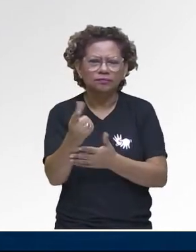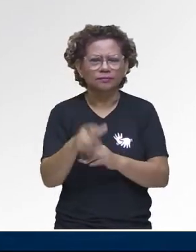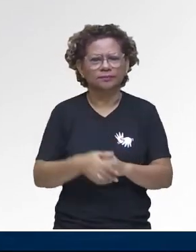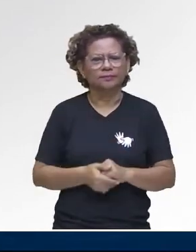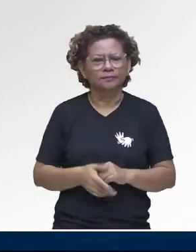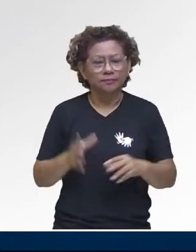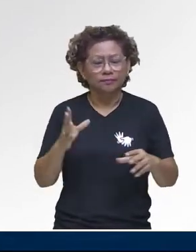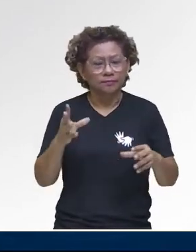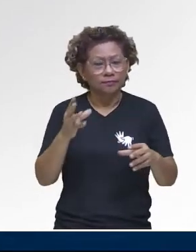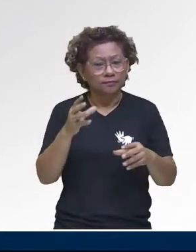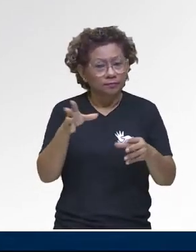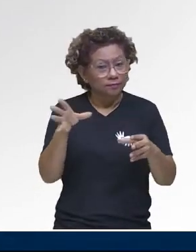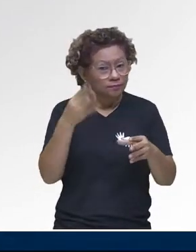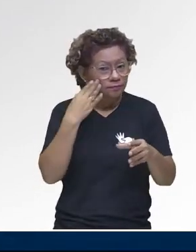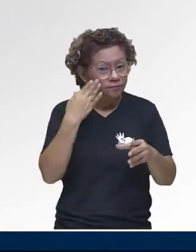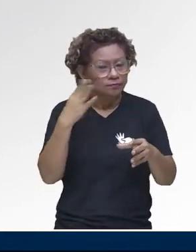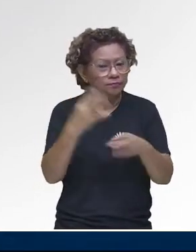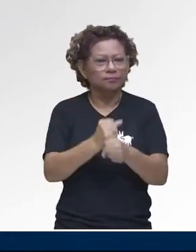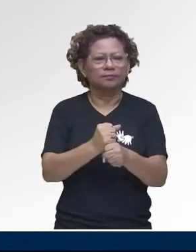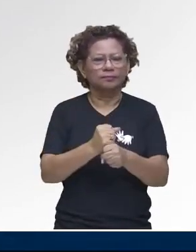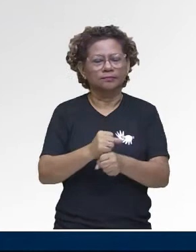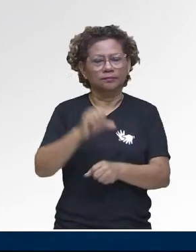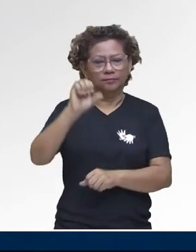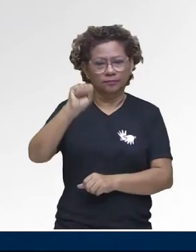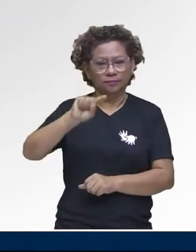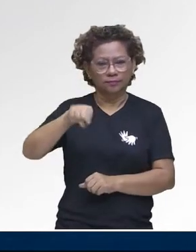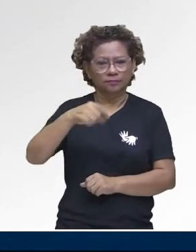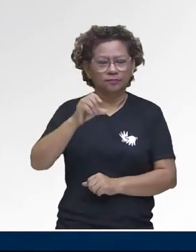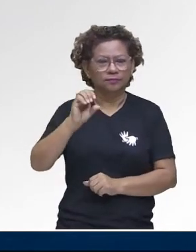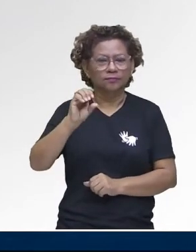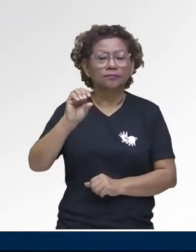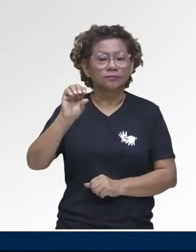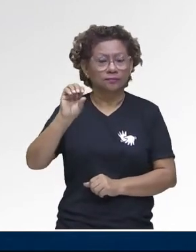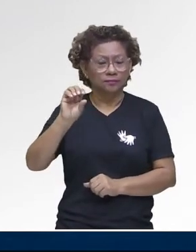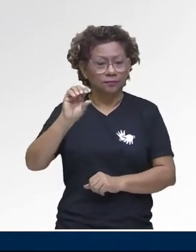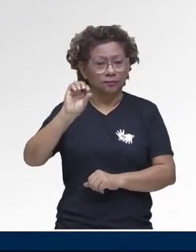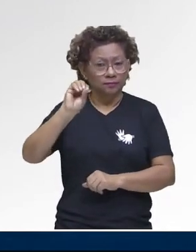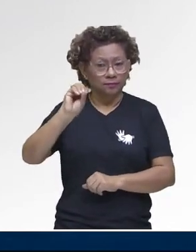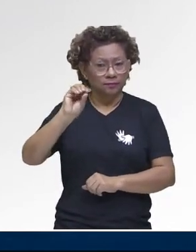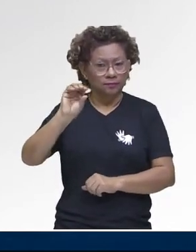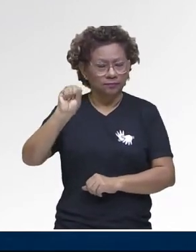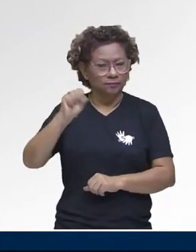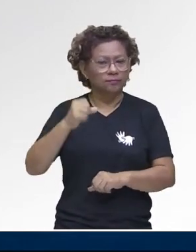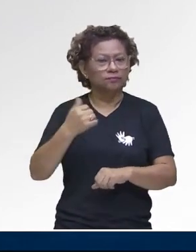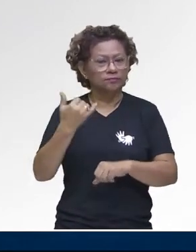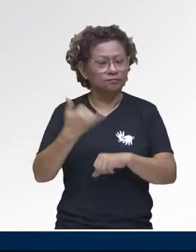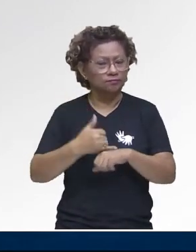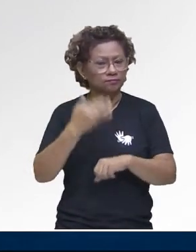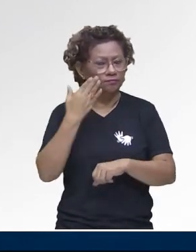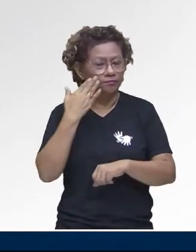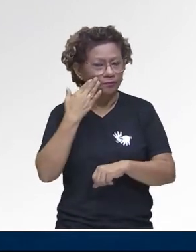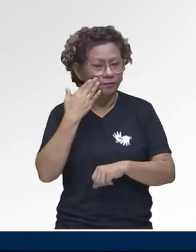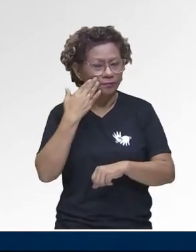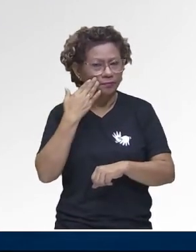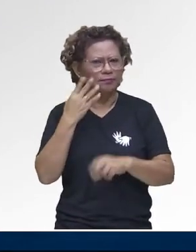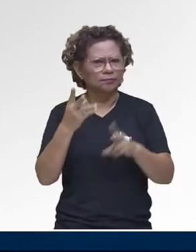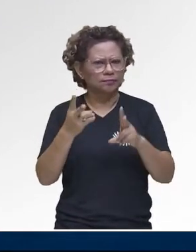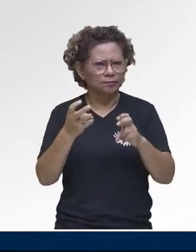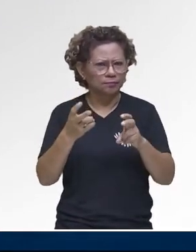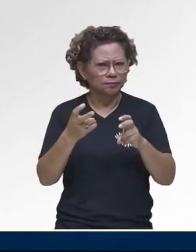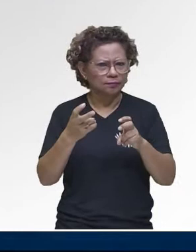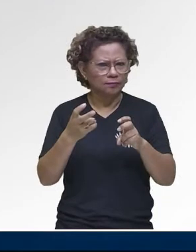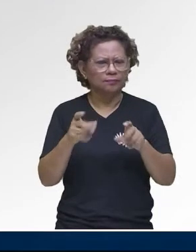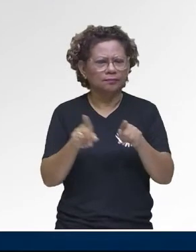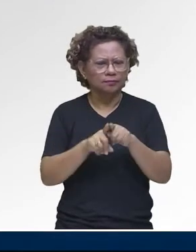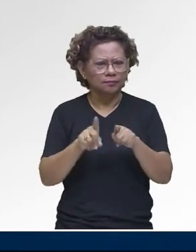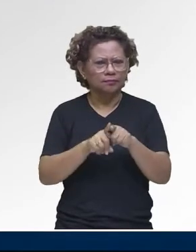Muito bem, então vocês viram que é uma situação bastante corriqueira,